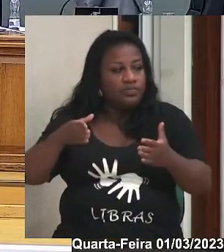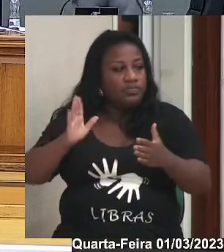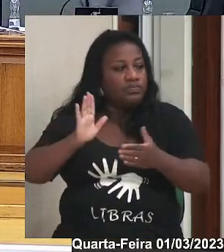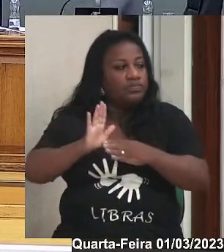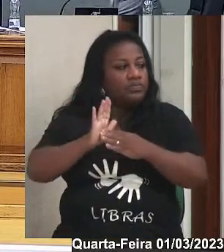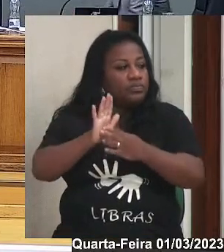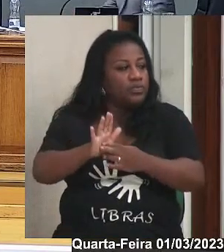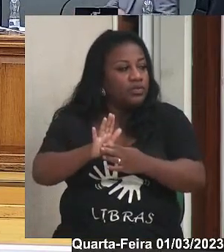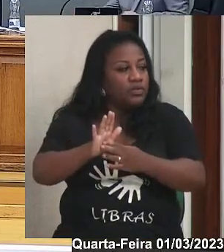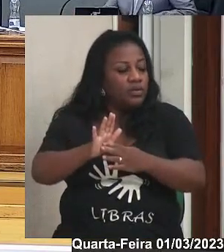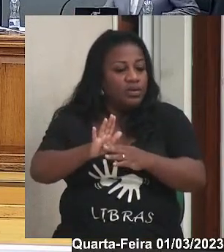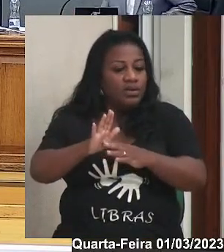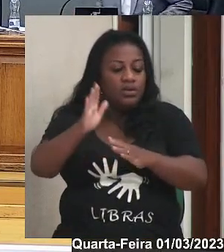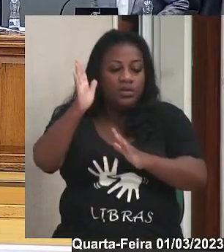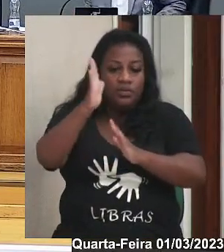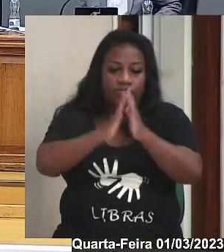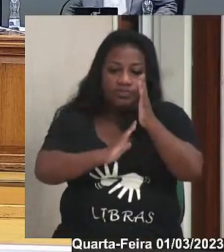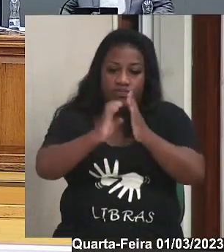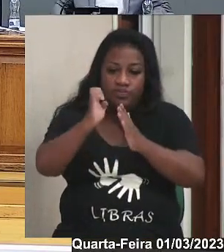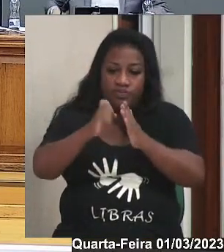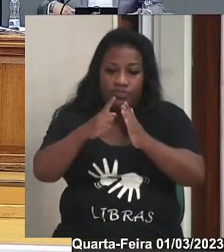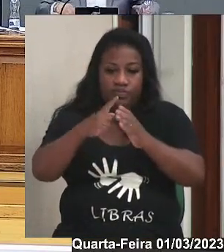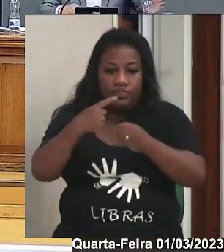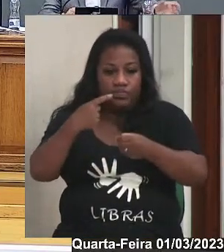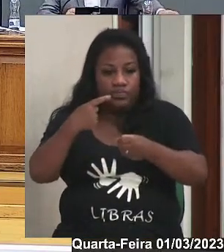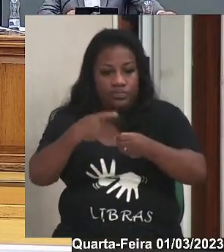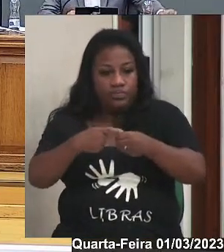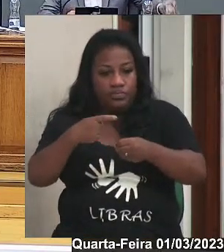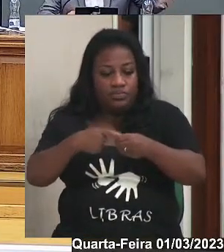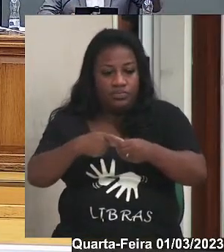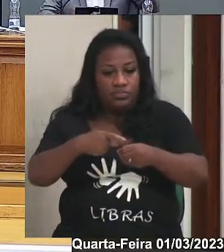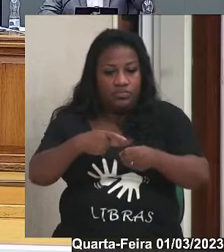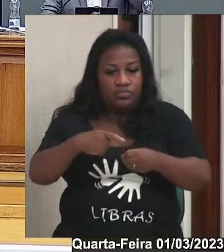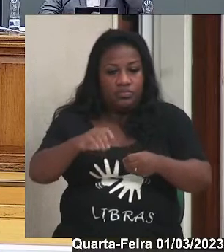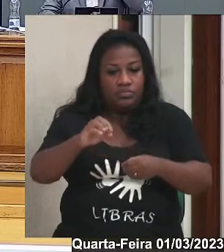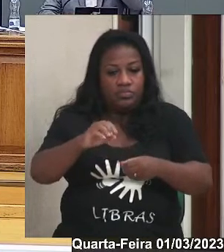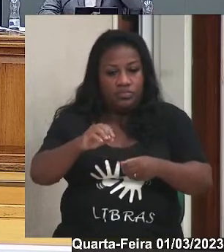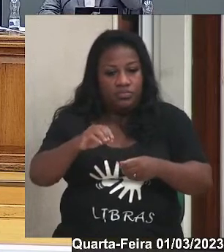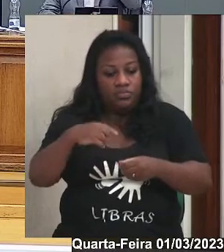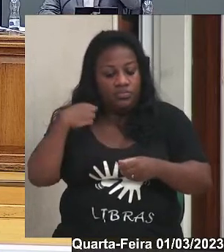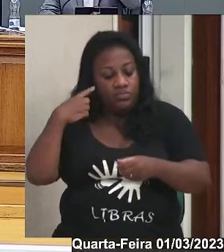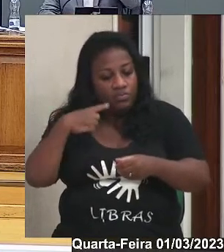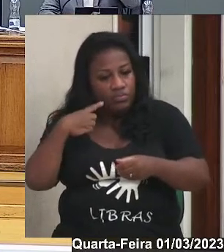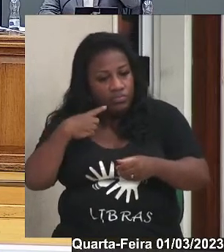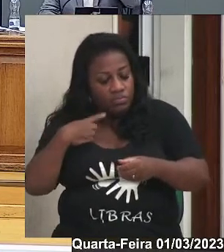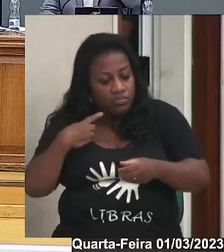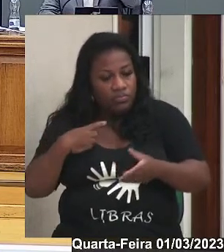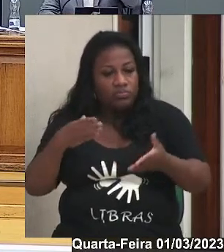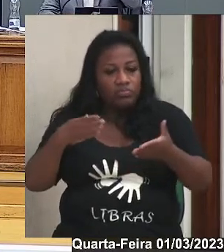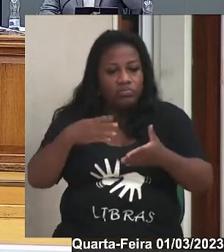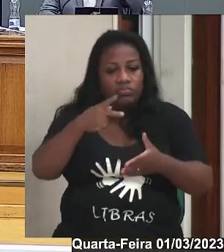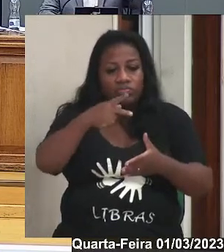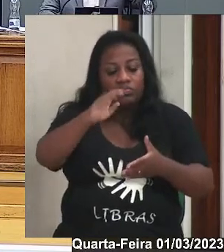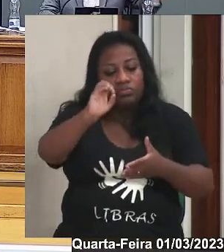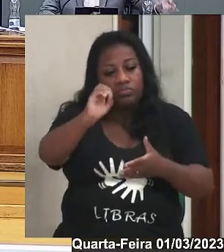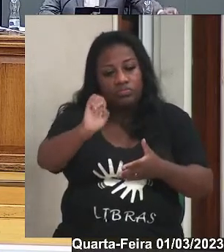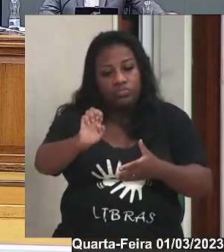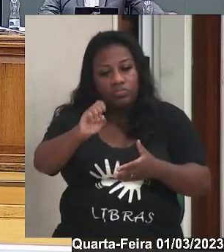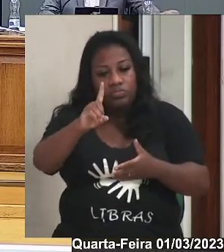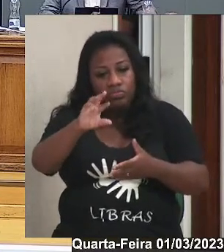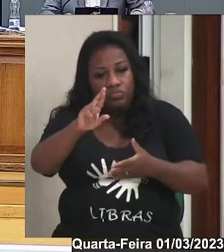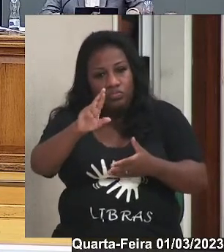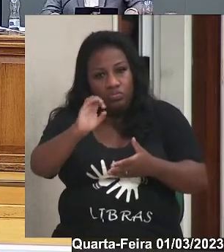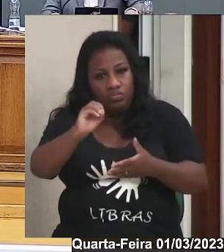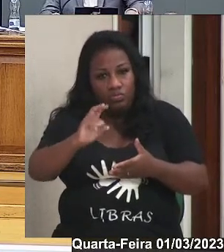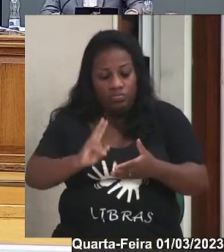sobre concessão de título da Dona Imbuense das Artes ao senhor Dr. Pedro Valdir Amaro Gugel. Considerando que o senhor Pedro Valdir